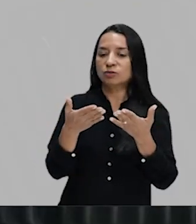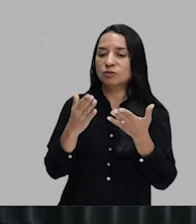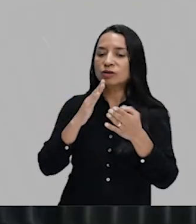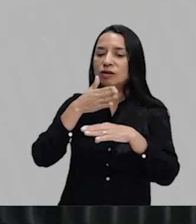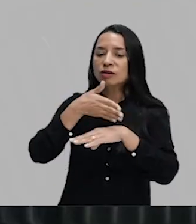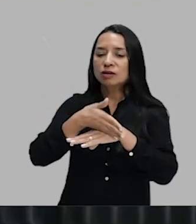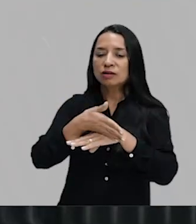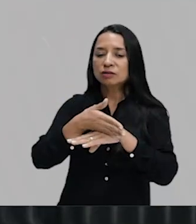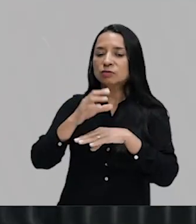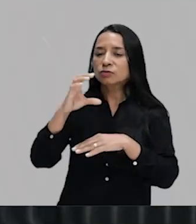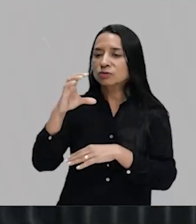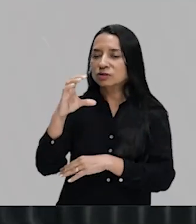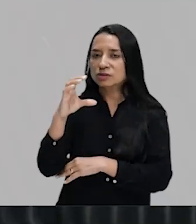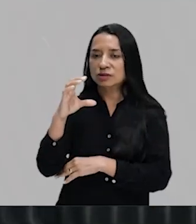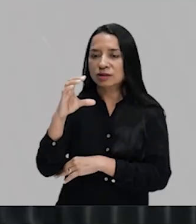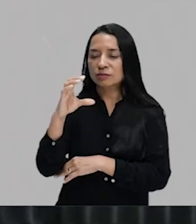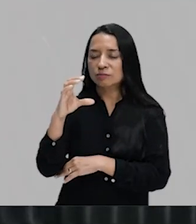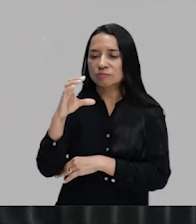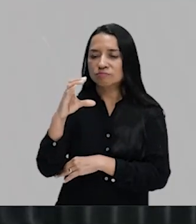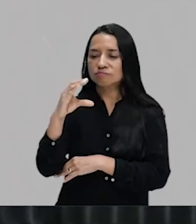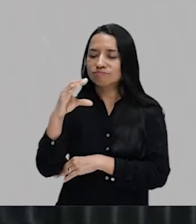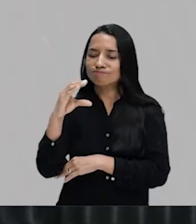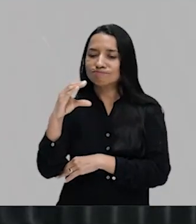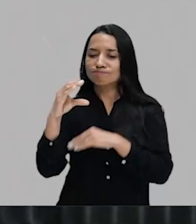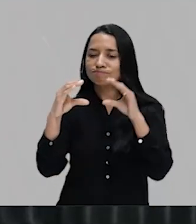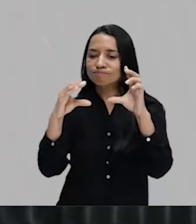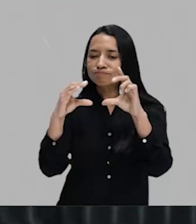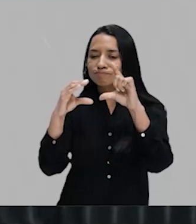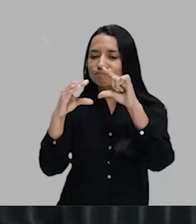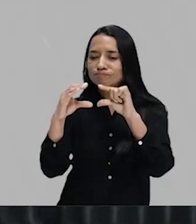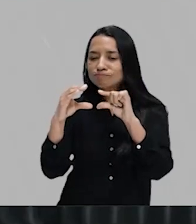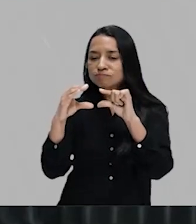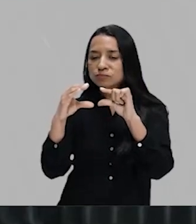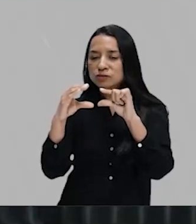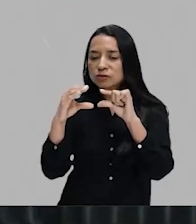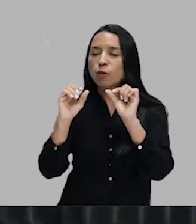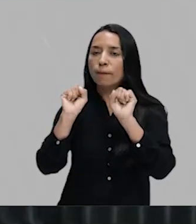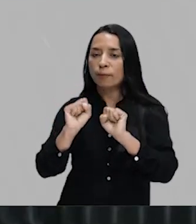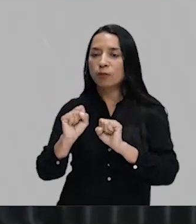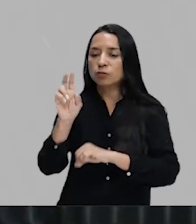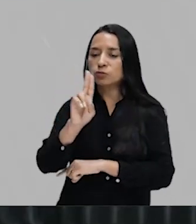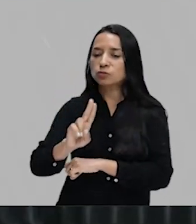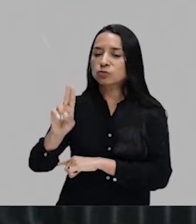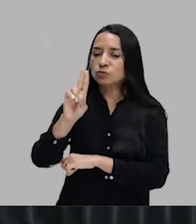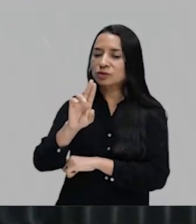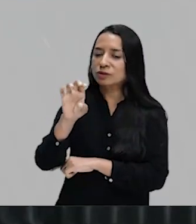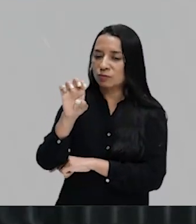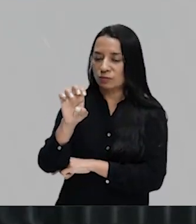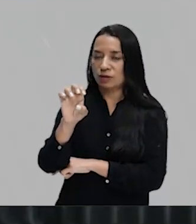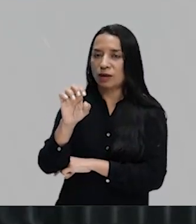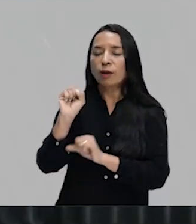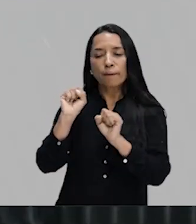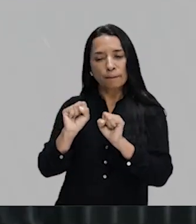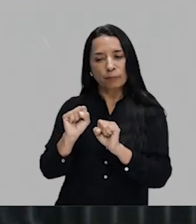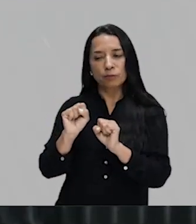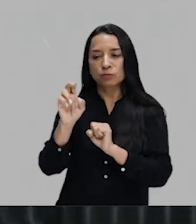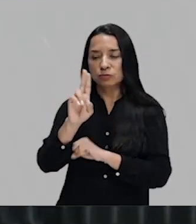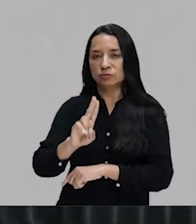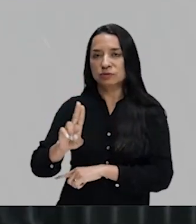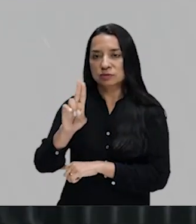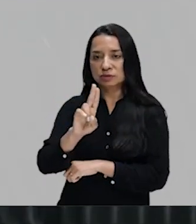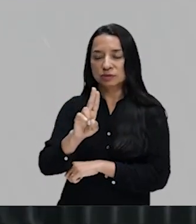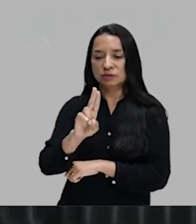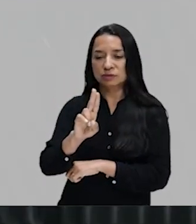esse Czinho achatado. Eu vou poder usar esse aqui quando eu quiser falar